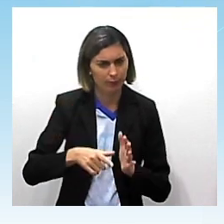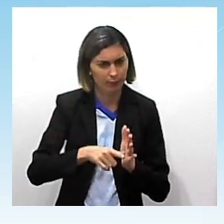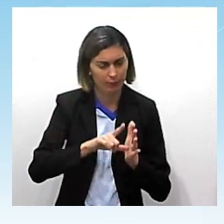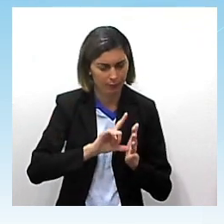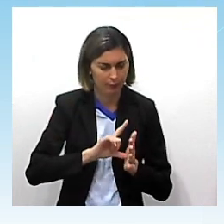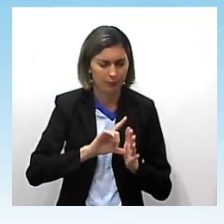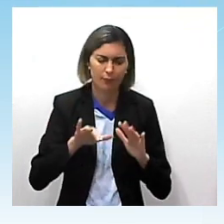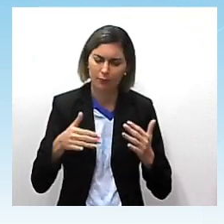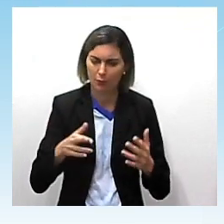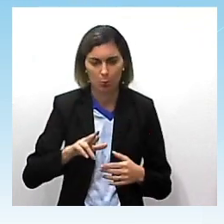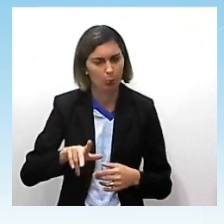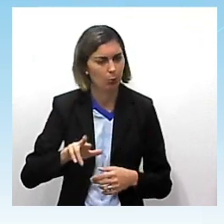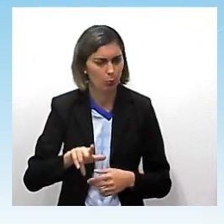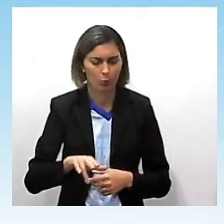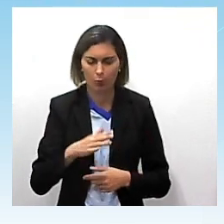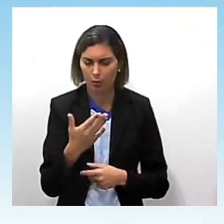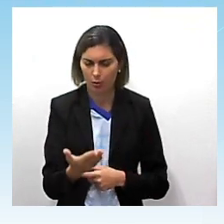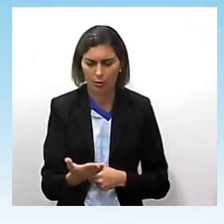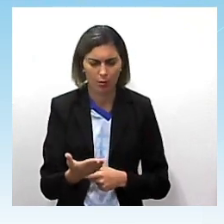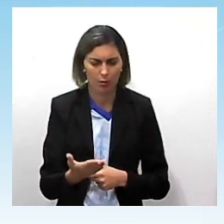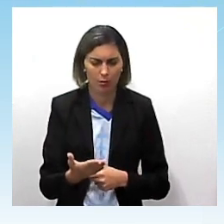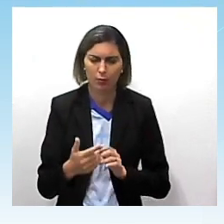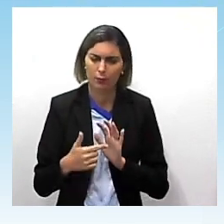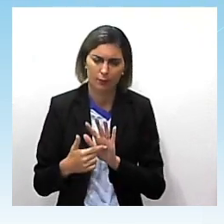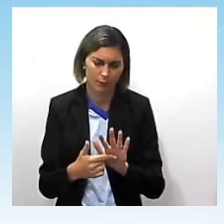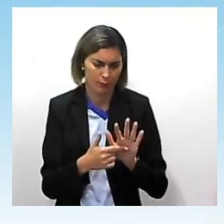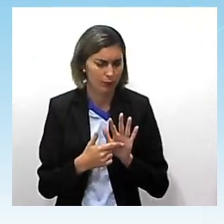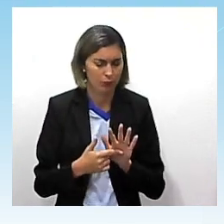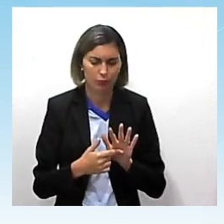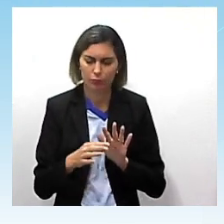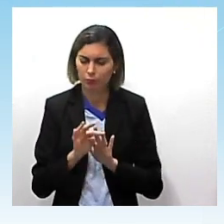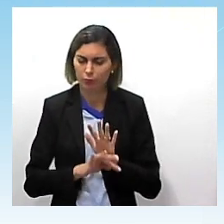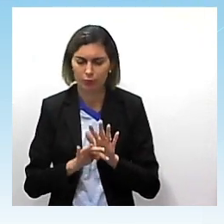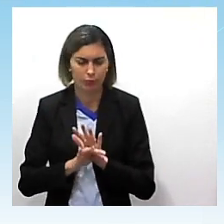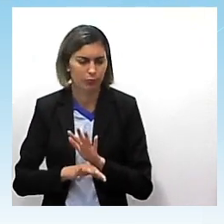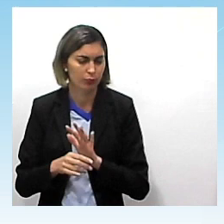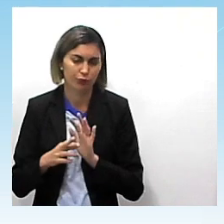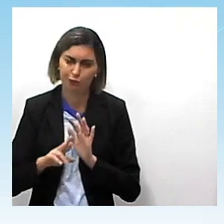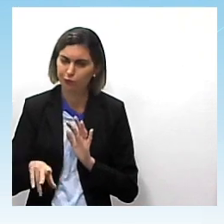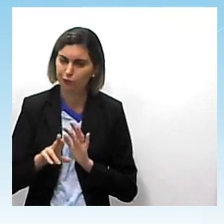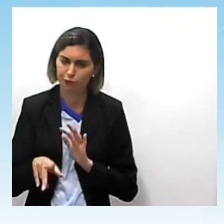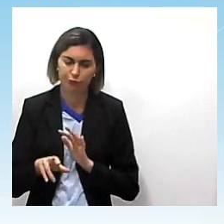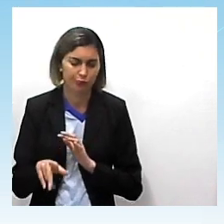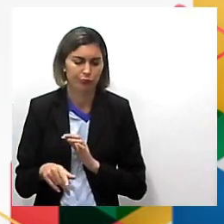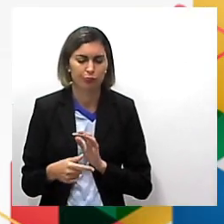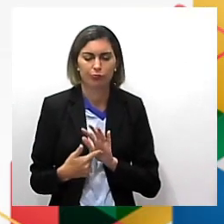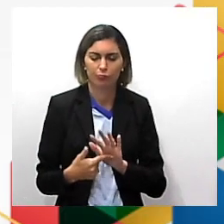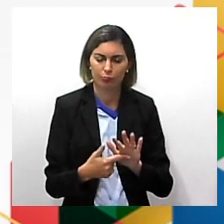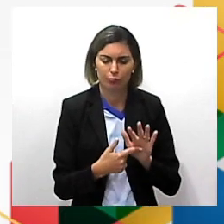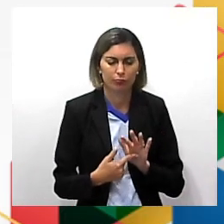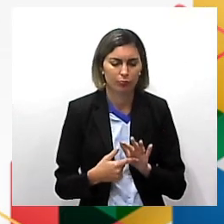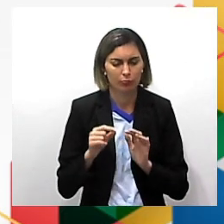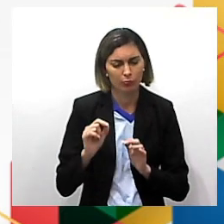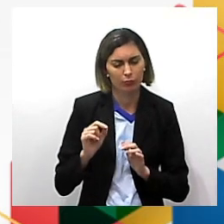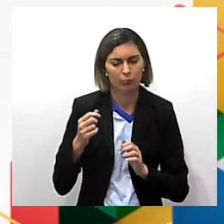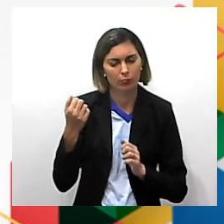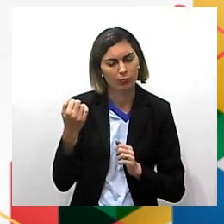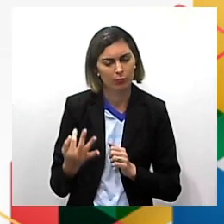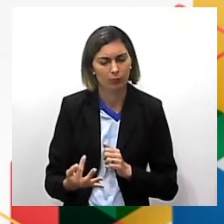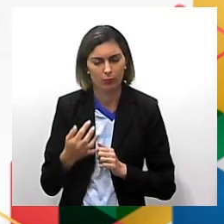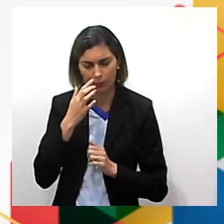anterior. Então não é essa situação que está sendo apresentada no texto. O texto indica exatamente, galera, o que está descrito